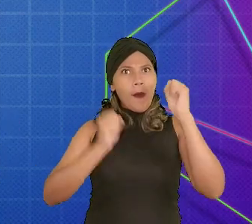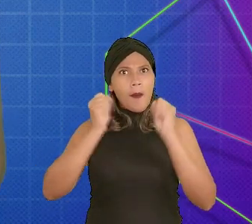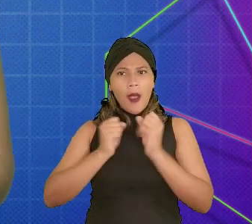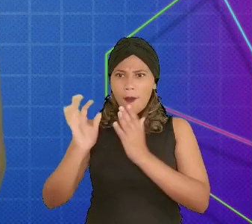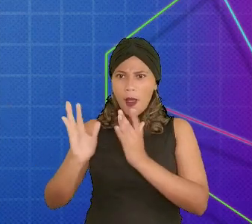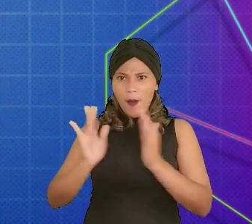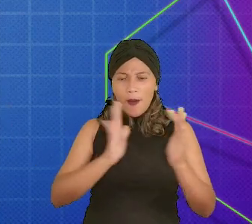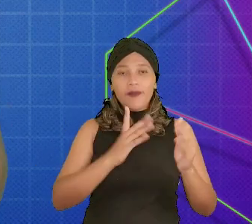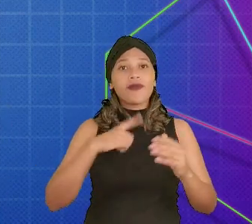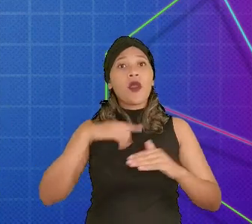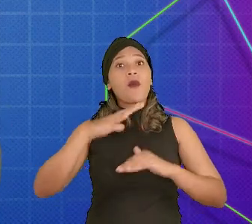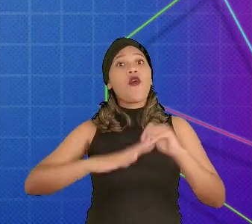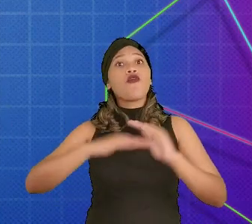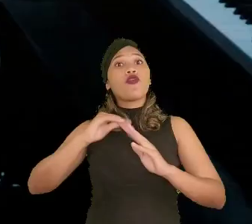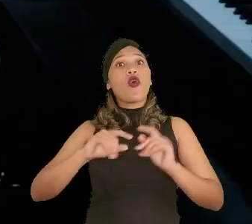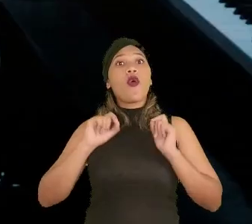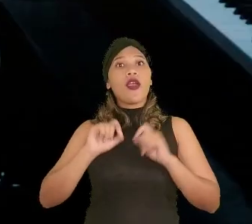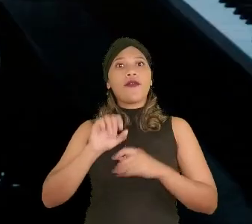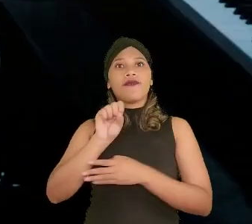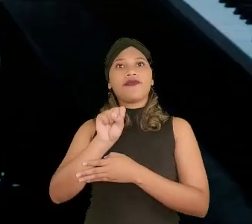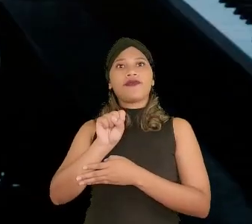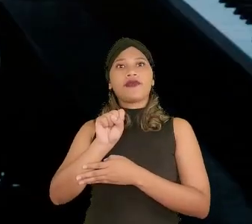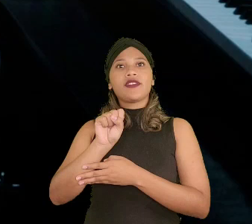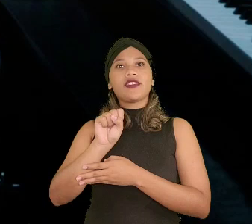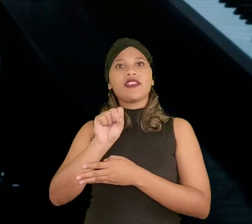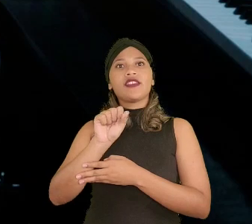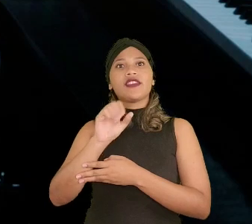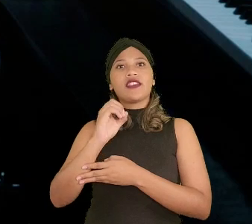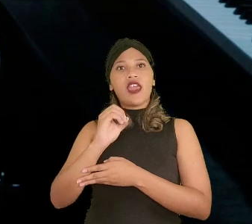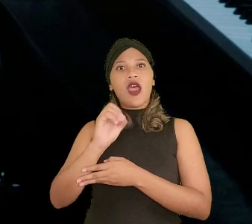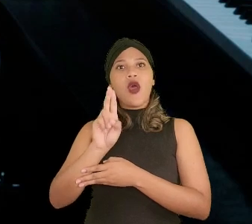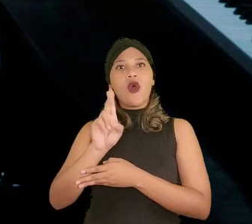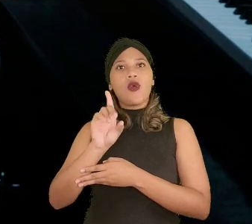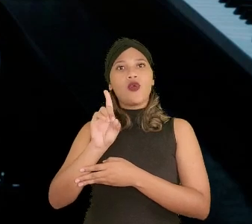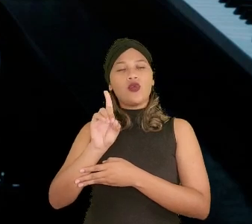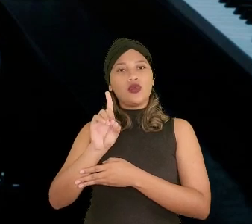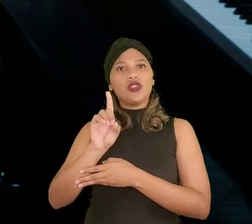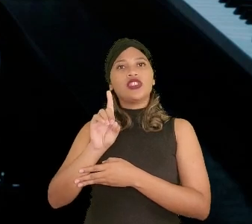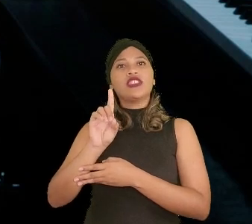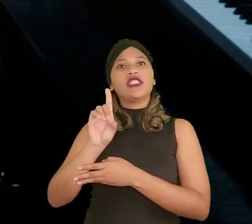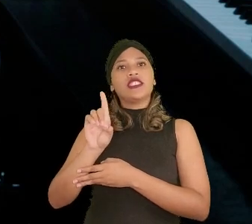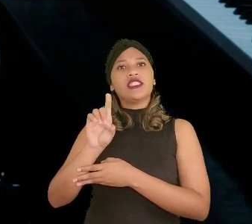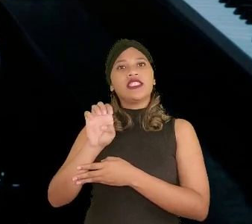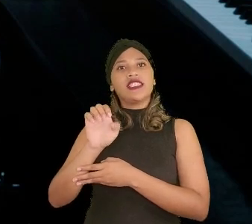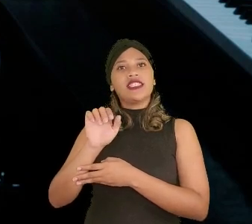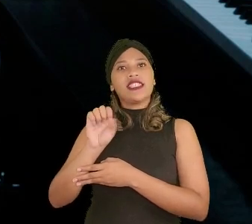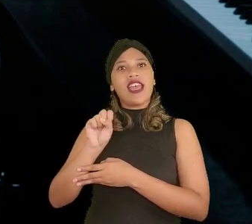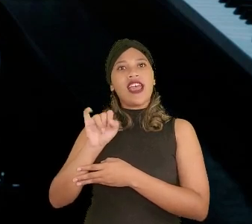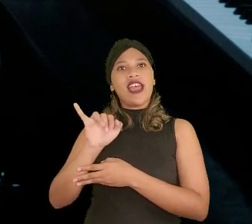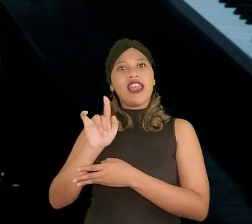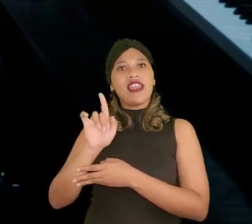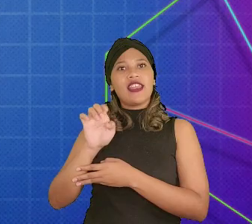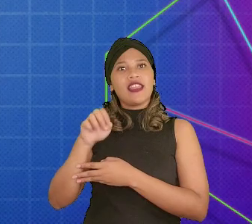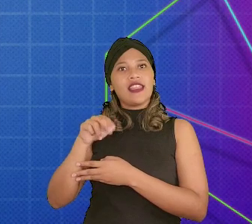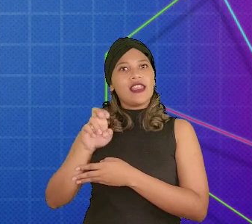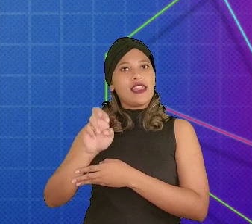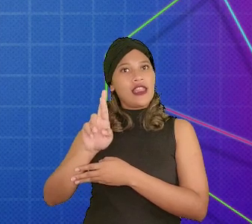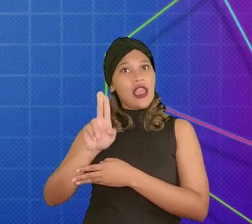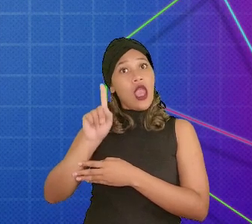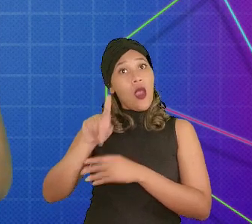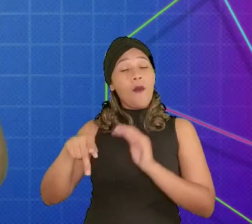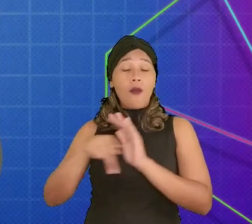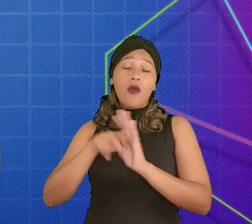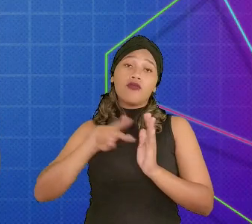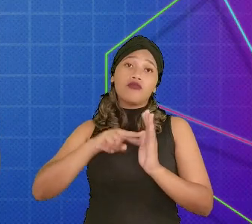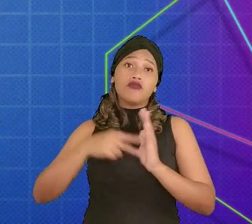games, existe um profissional chamado Sound Designer, ou na tradução para o português, um designer de som, pois é exatamente